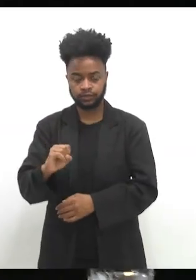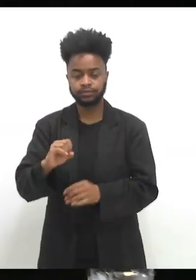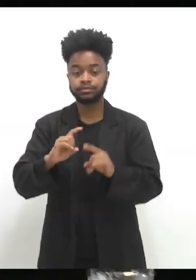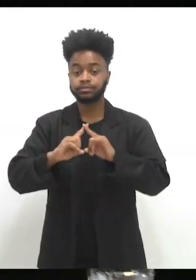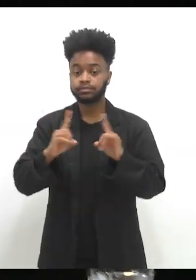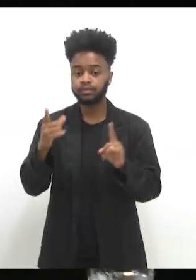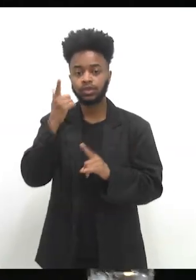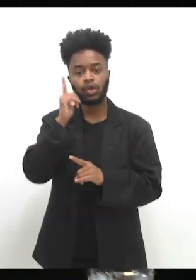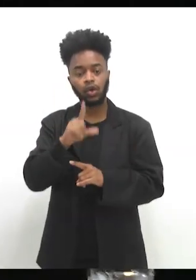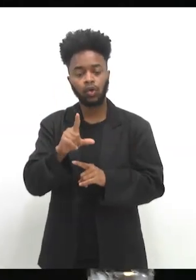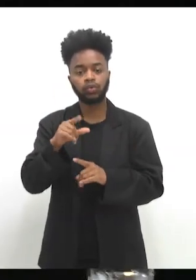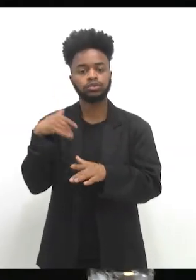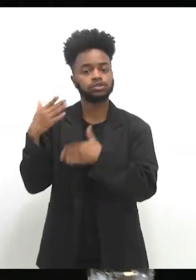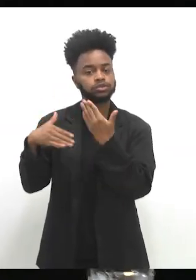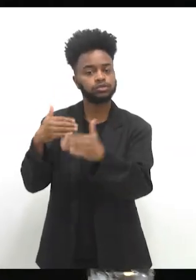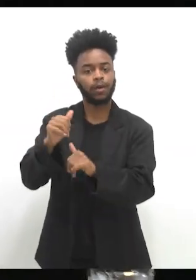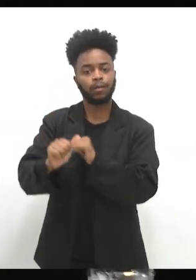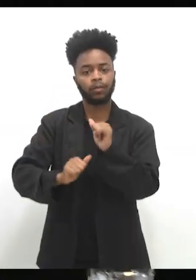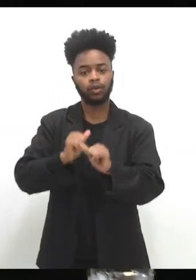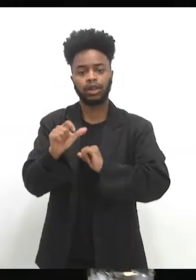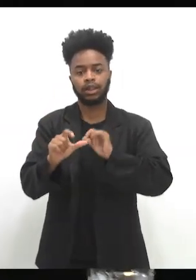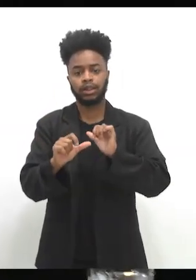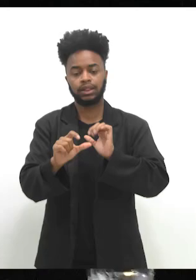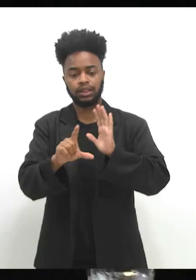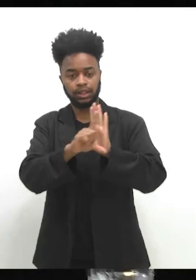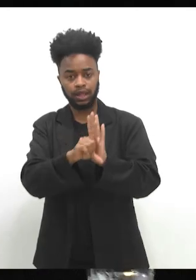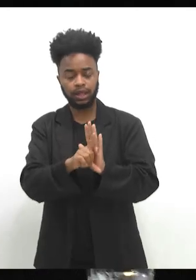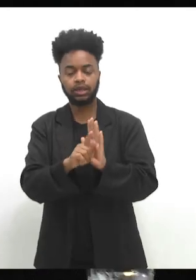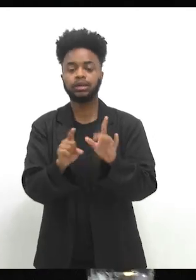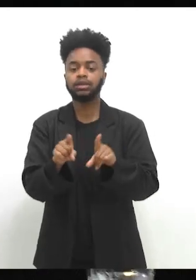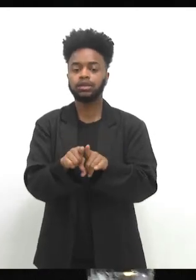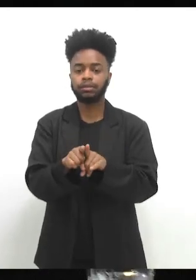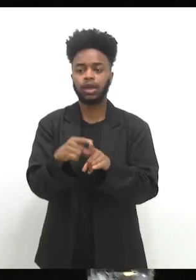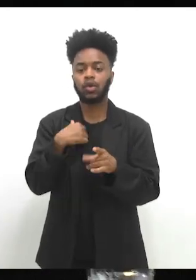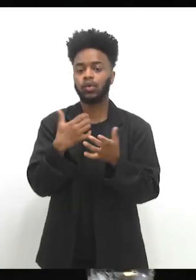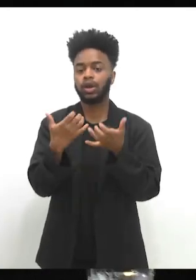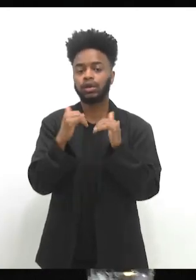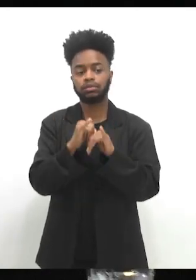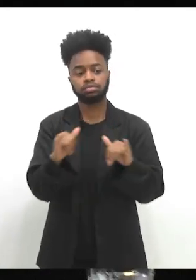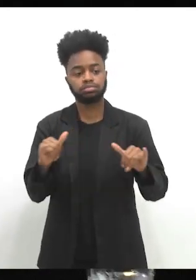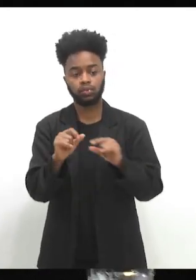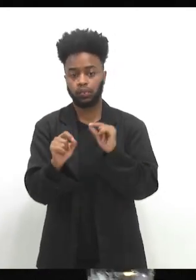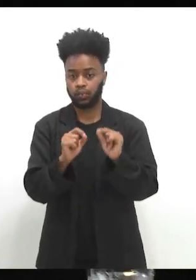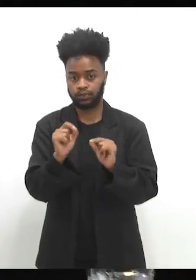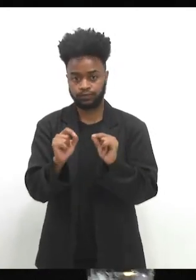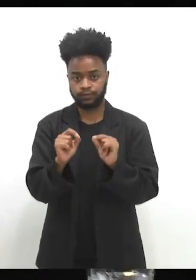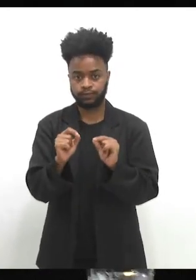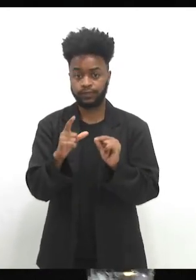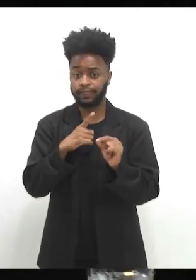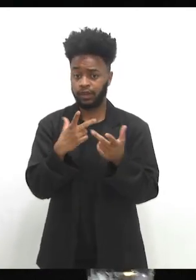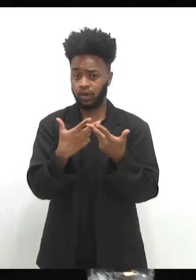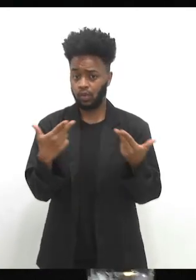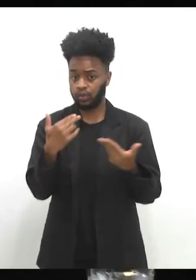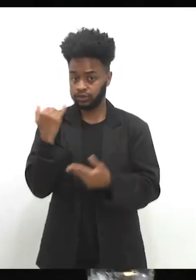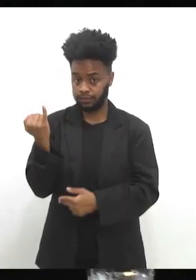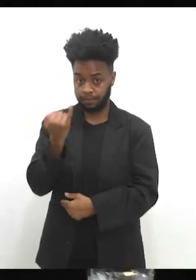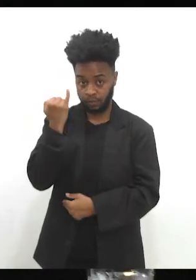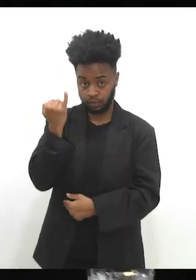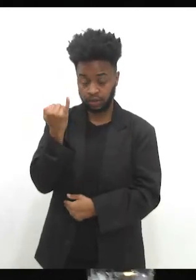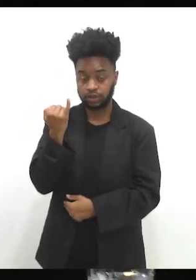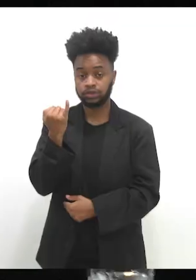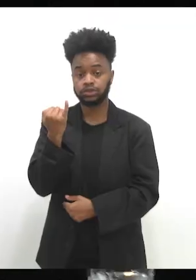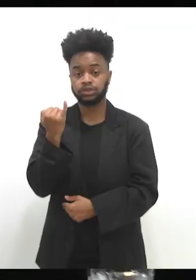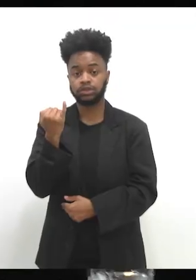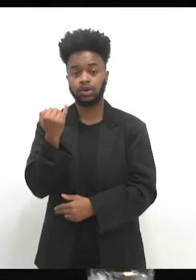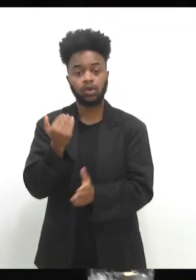lá a gente teve várias atualizações legislativas, e gostaria de frisar aí uma muito importante, né?